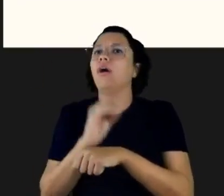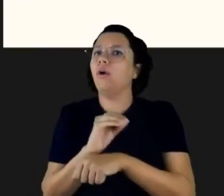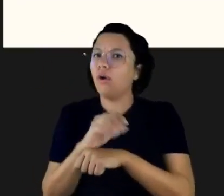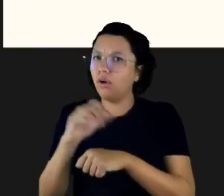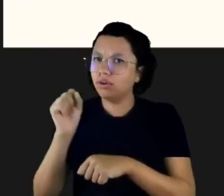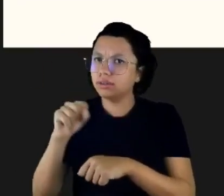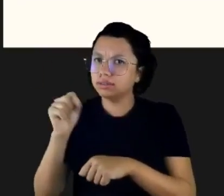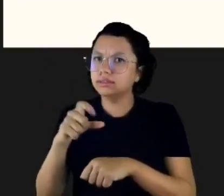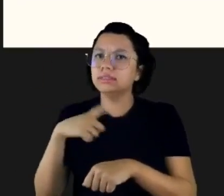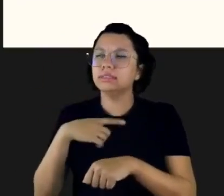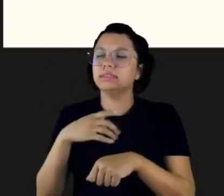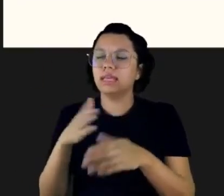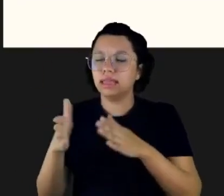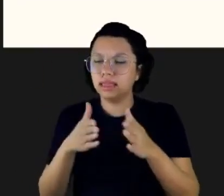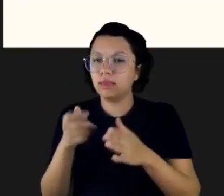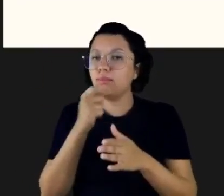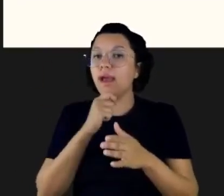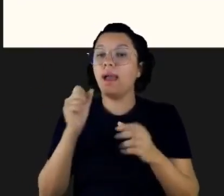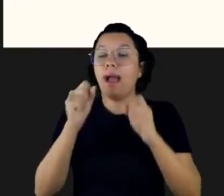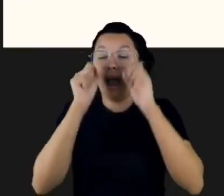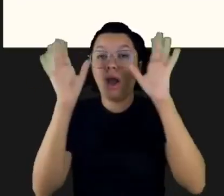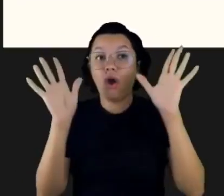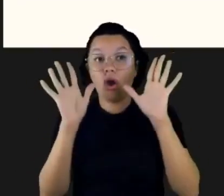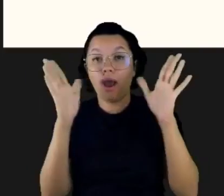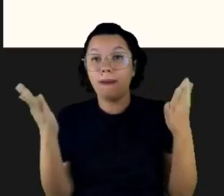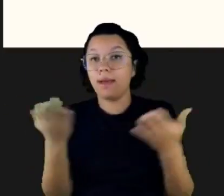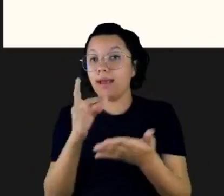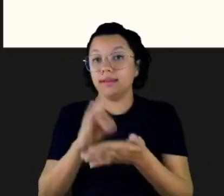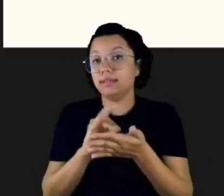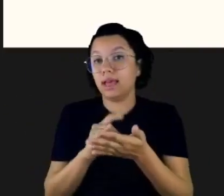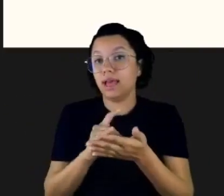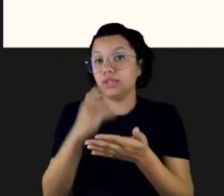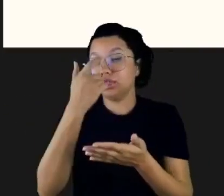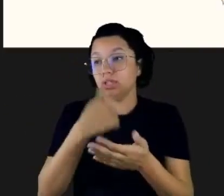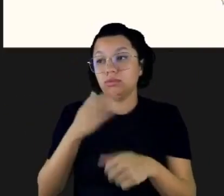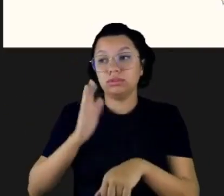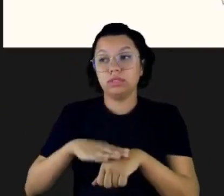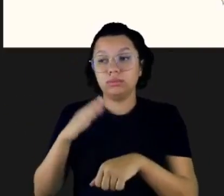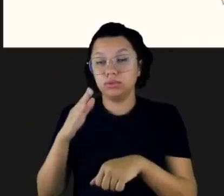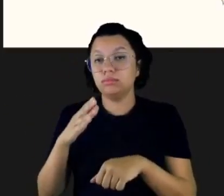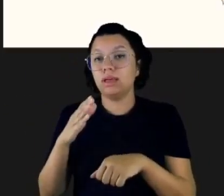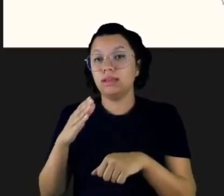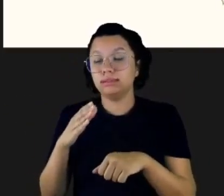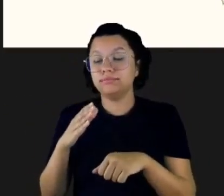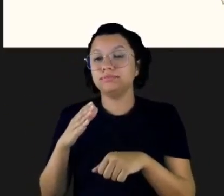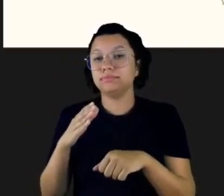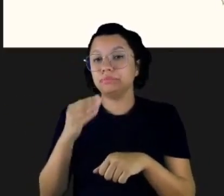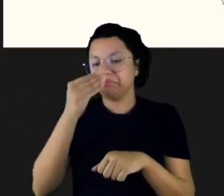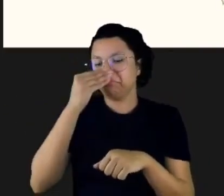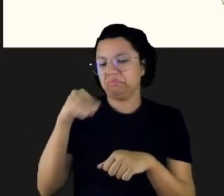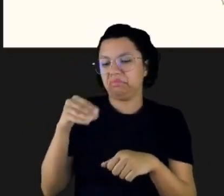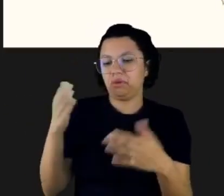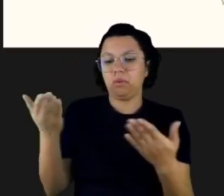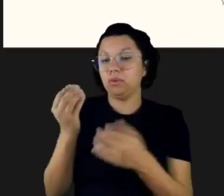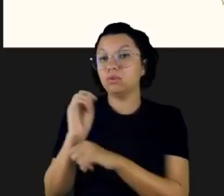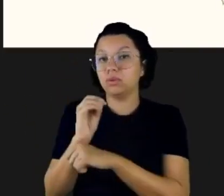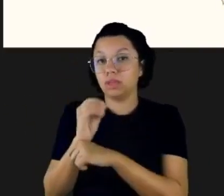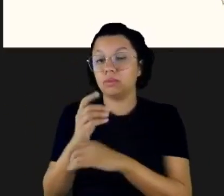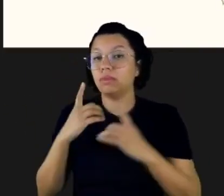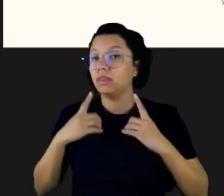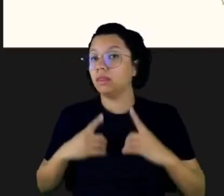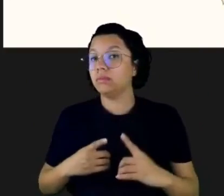nós acordarmos para essa realidade e não sermos negligentes nesse cuidado. A depressão não